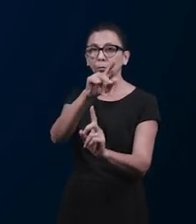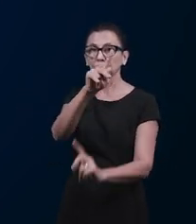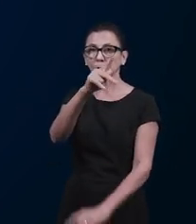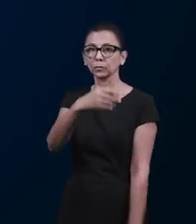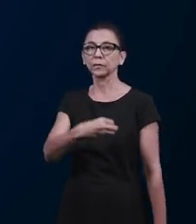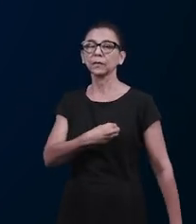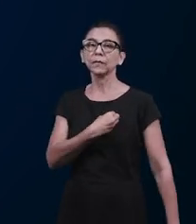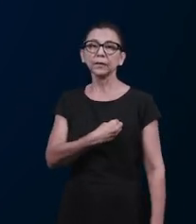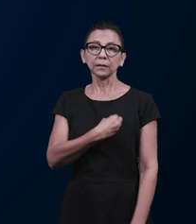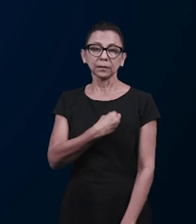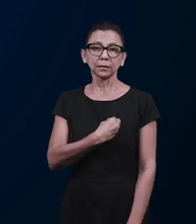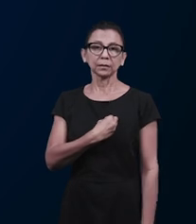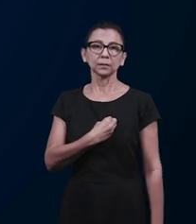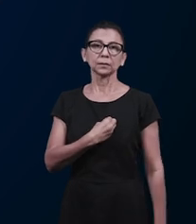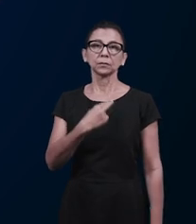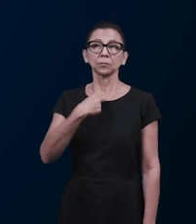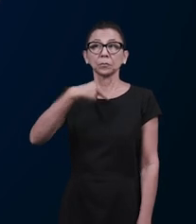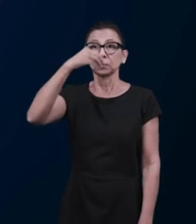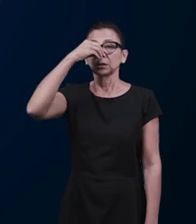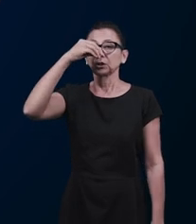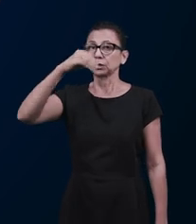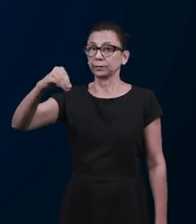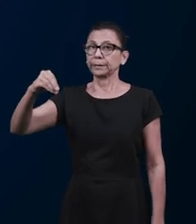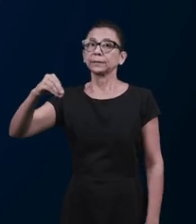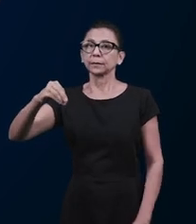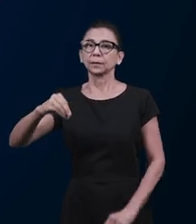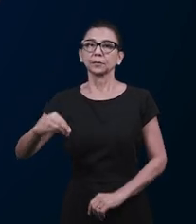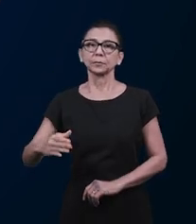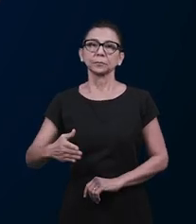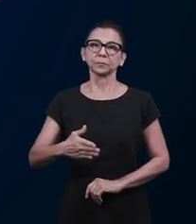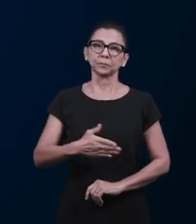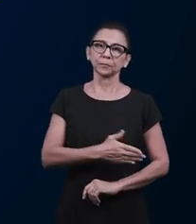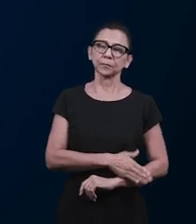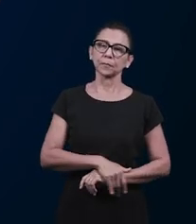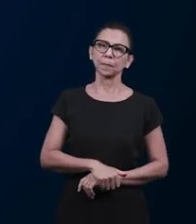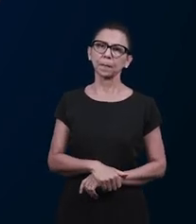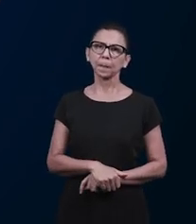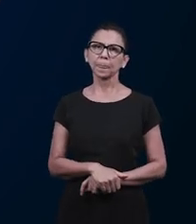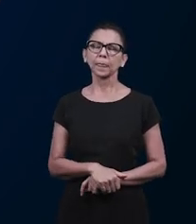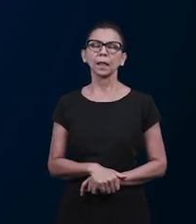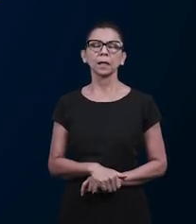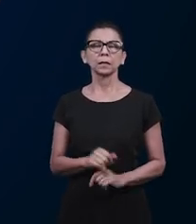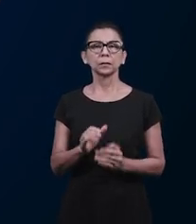Atos, capítulo 20, versículo 24, diz: mas em nada